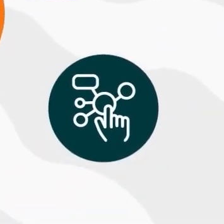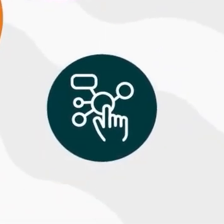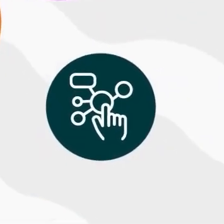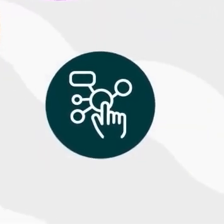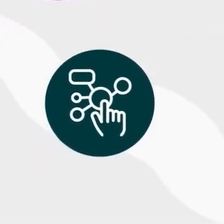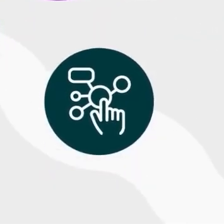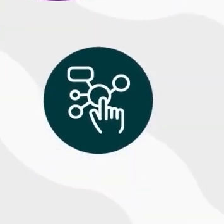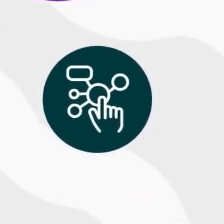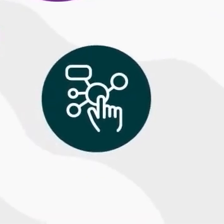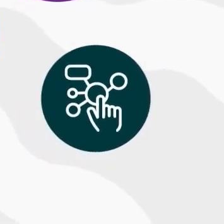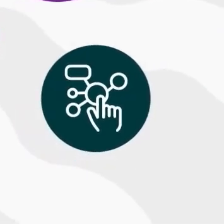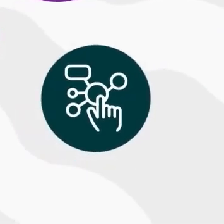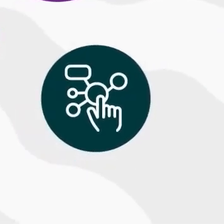e l